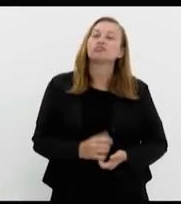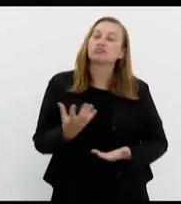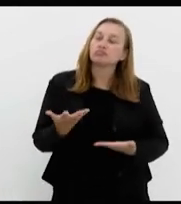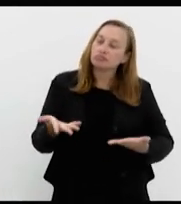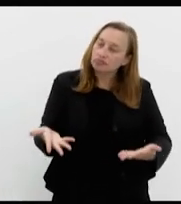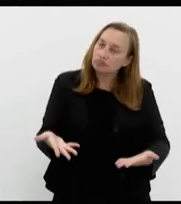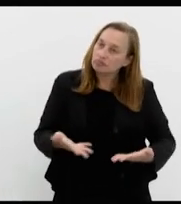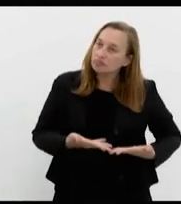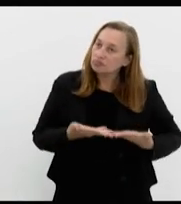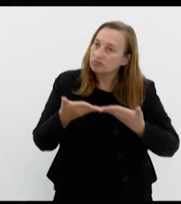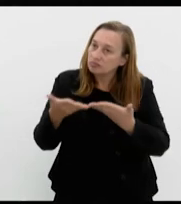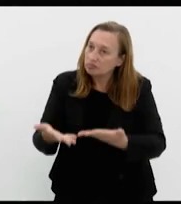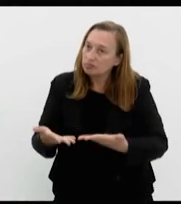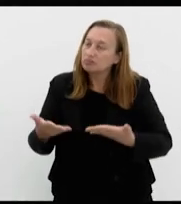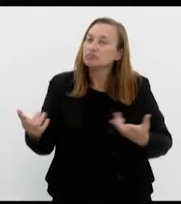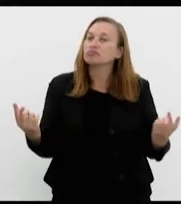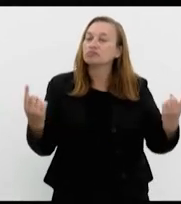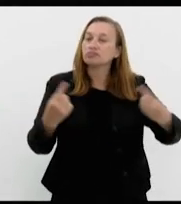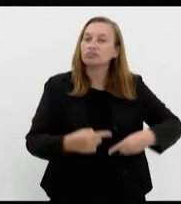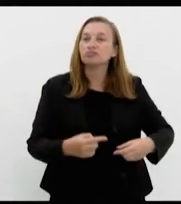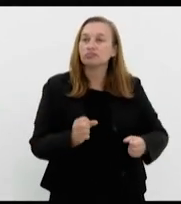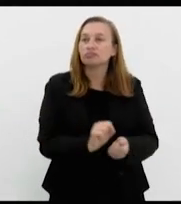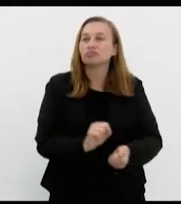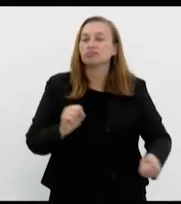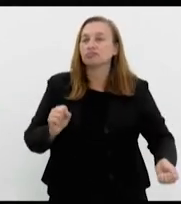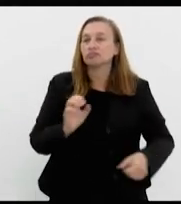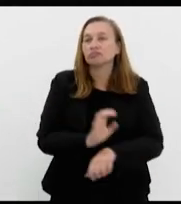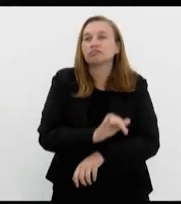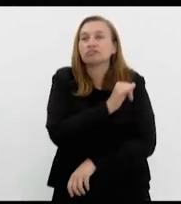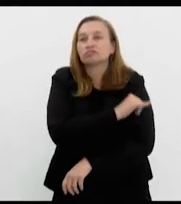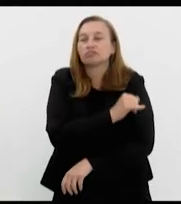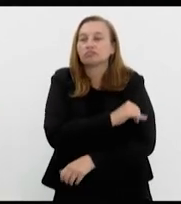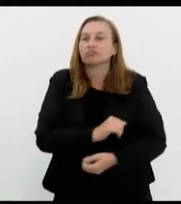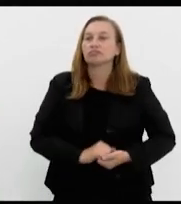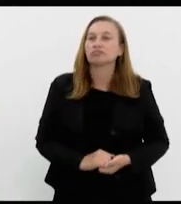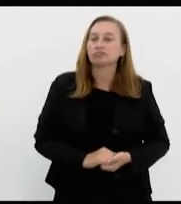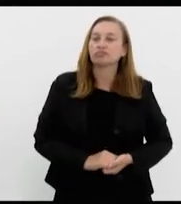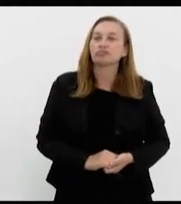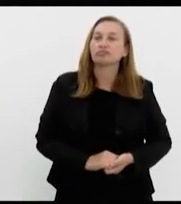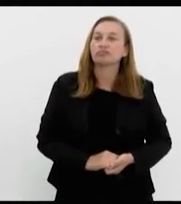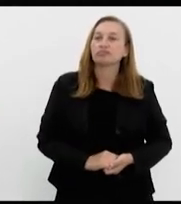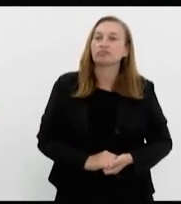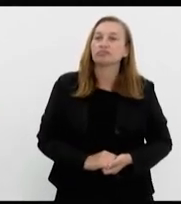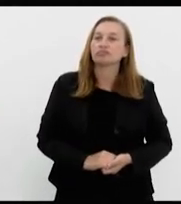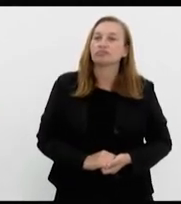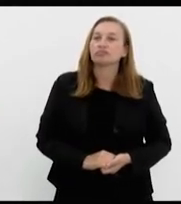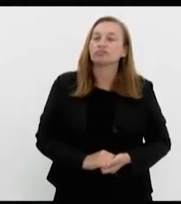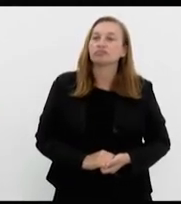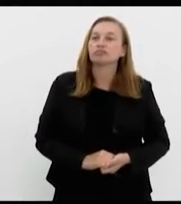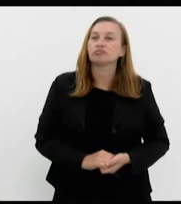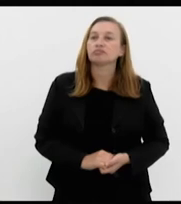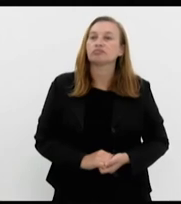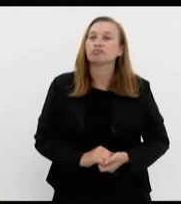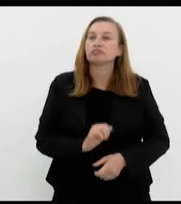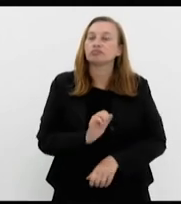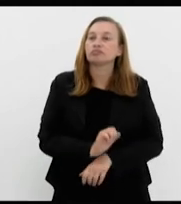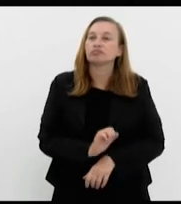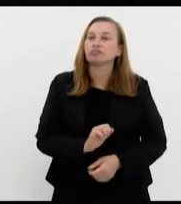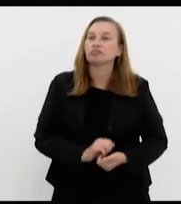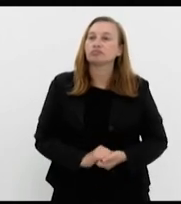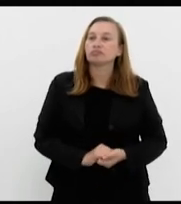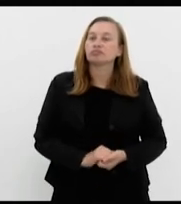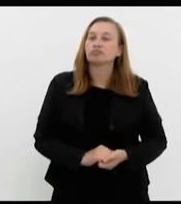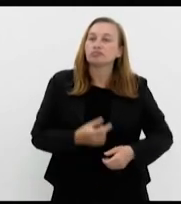convite. A gente tem um desafio muito grande para o Estado do Rio de Janeiro, que é o Estado onde tem a maior previsão